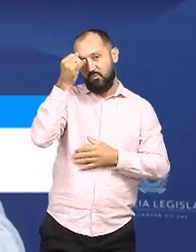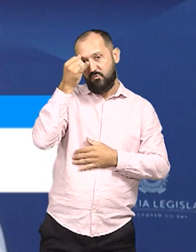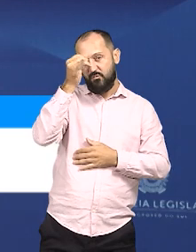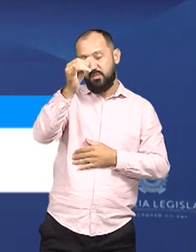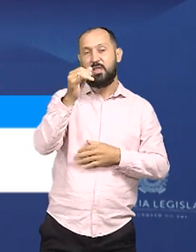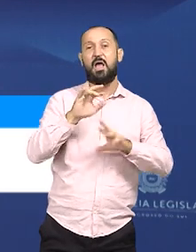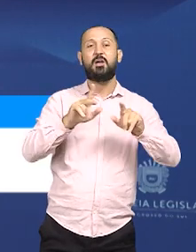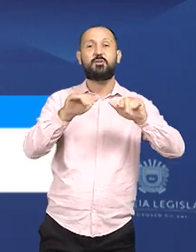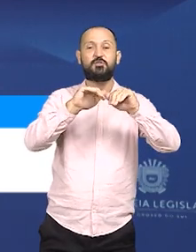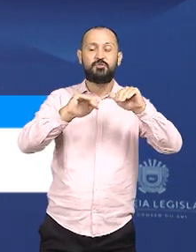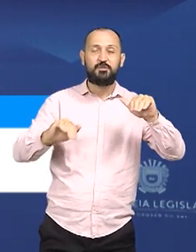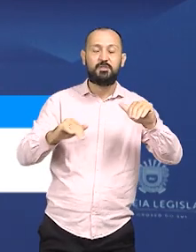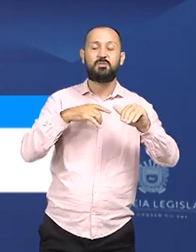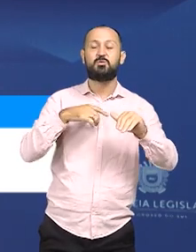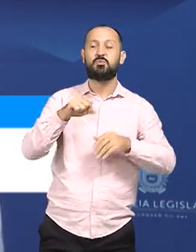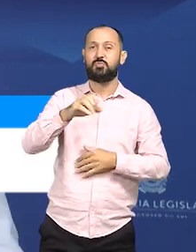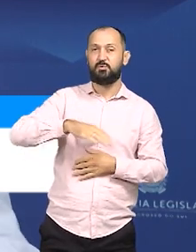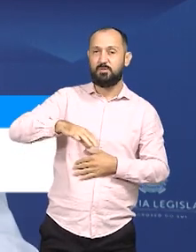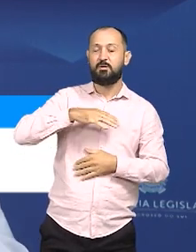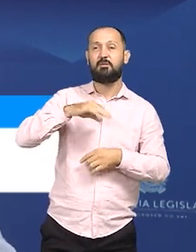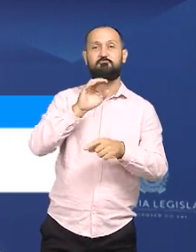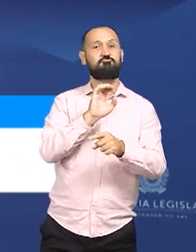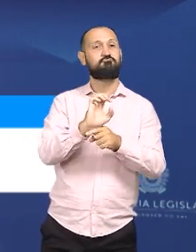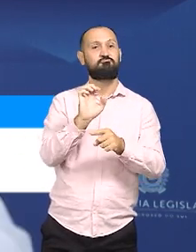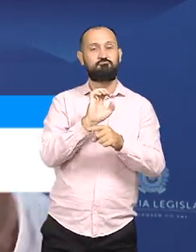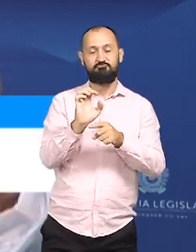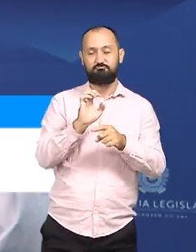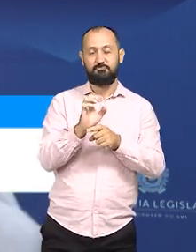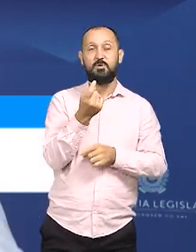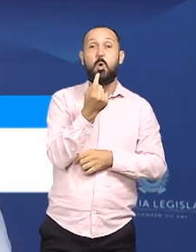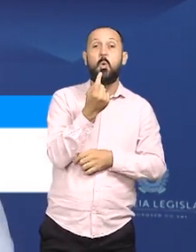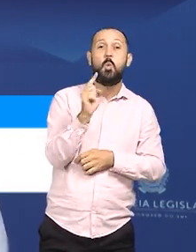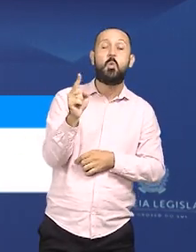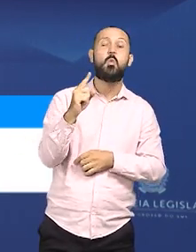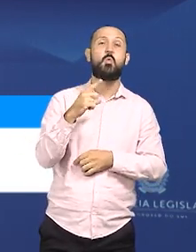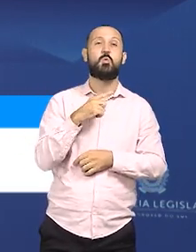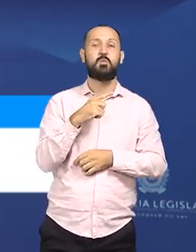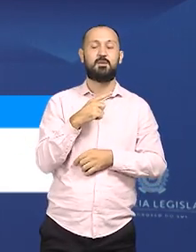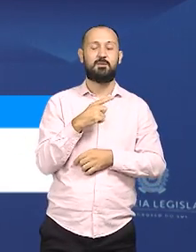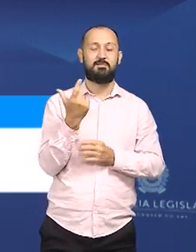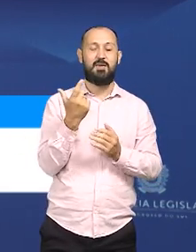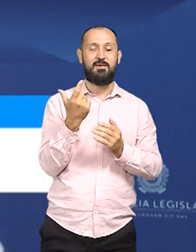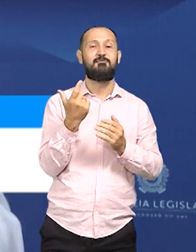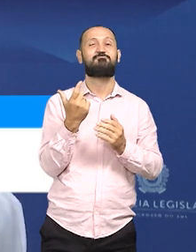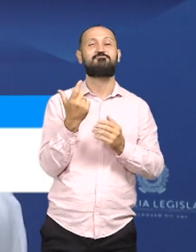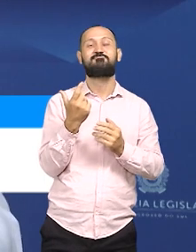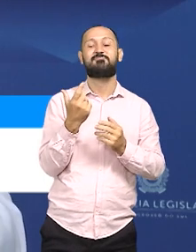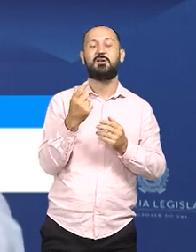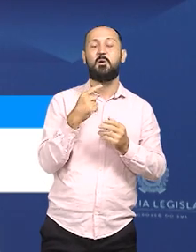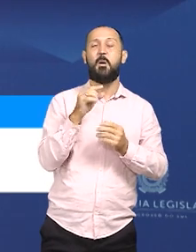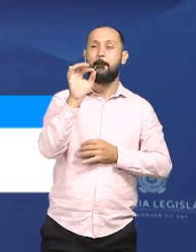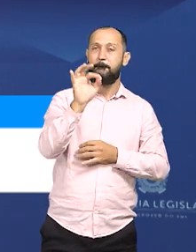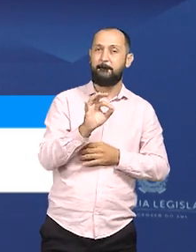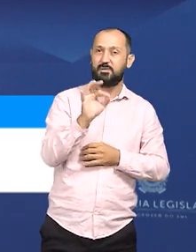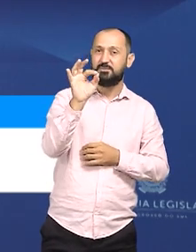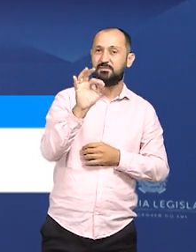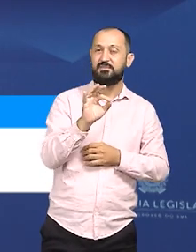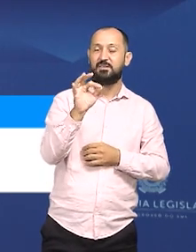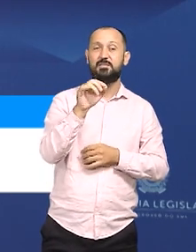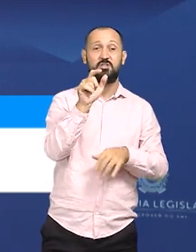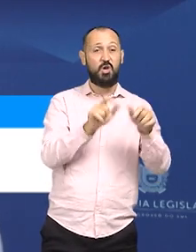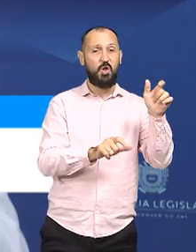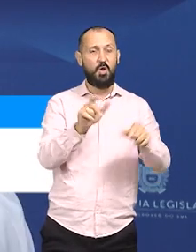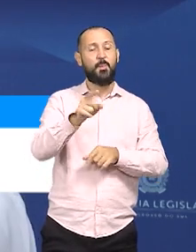combater as desigualdades sociais embora o nosso estado seja um dos que tenha que tenha menos que tem um índice